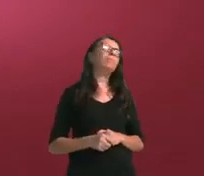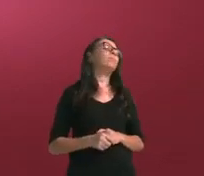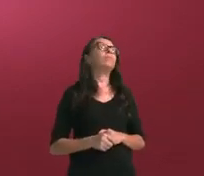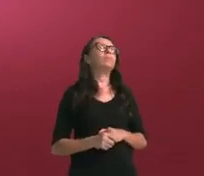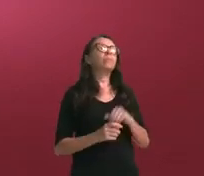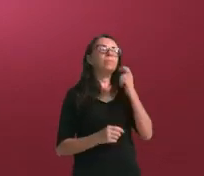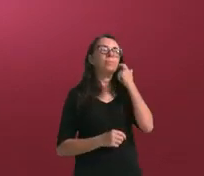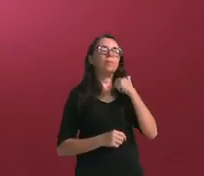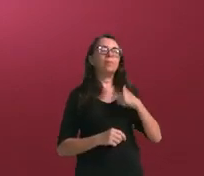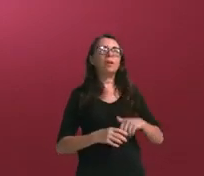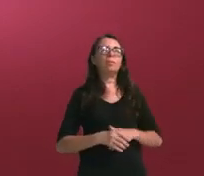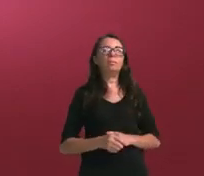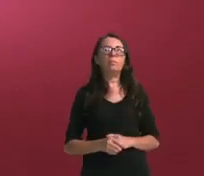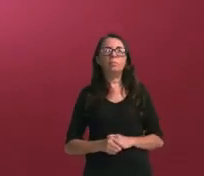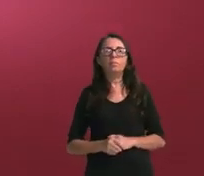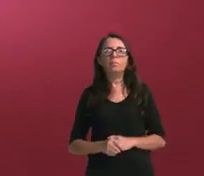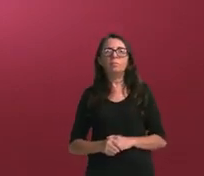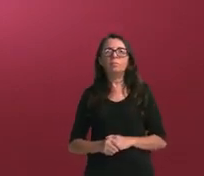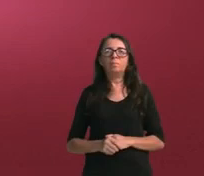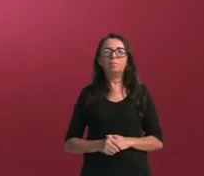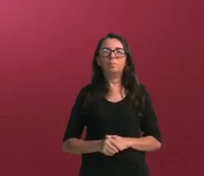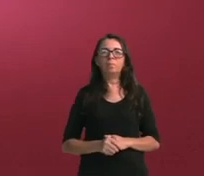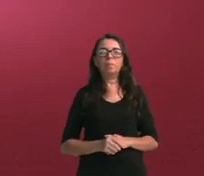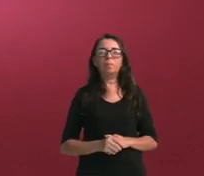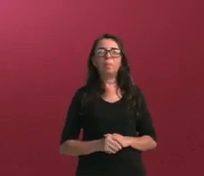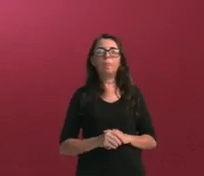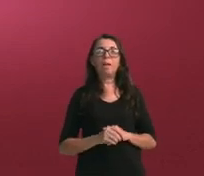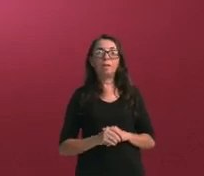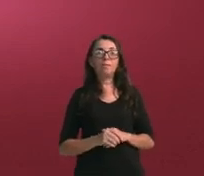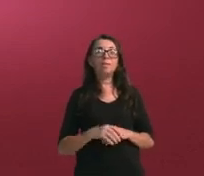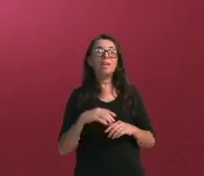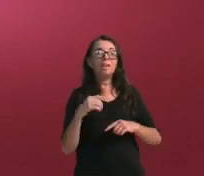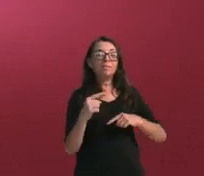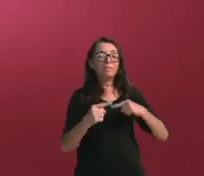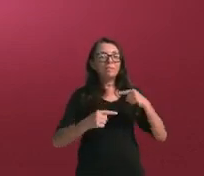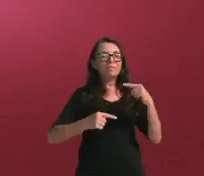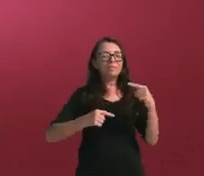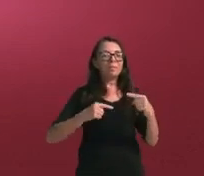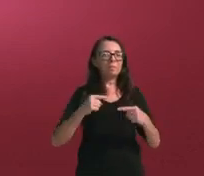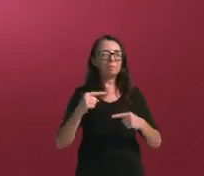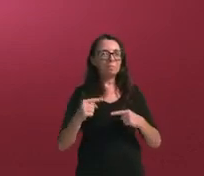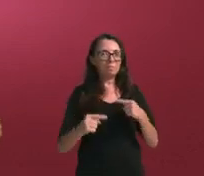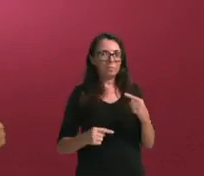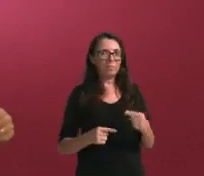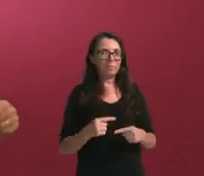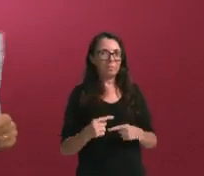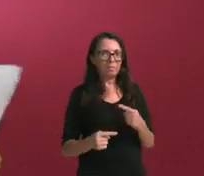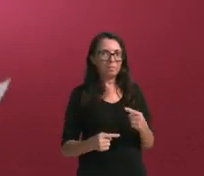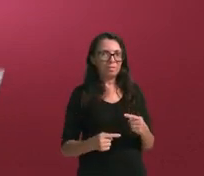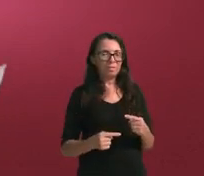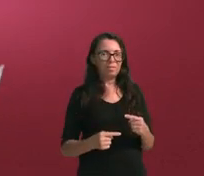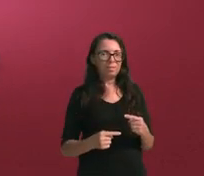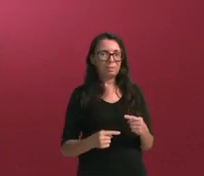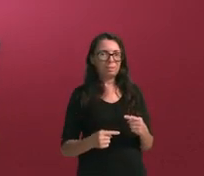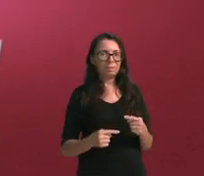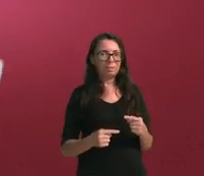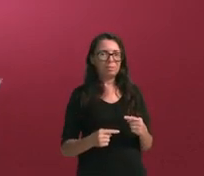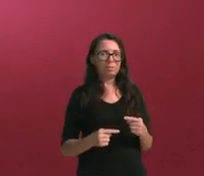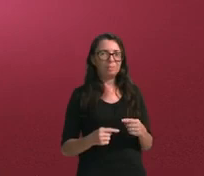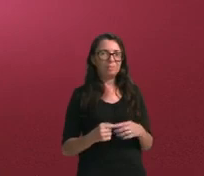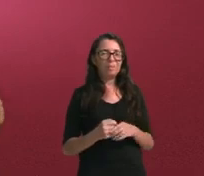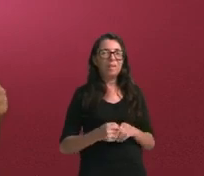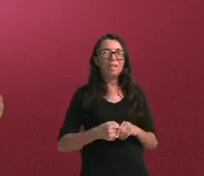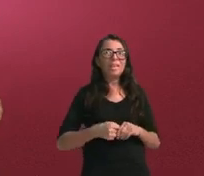de procedimentos, né? O resultado é que isso contagia muito